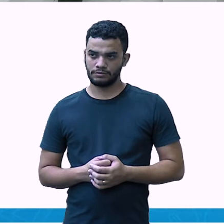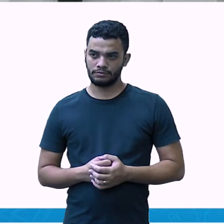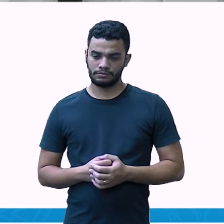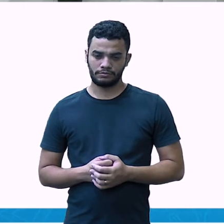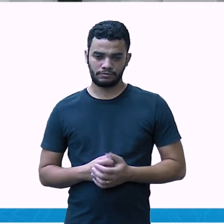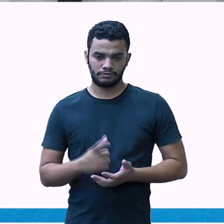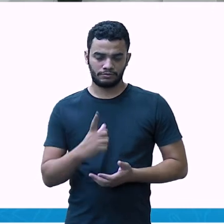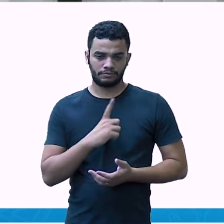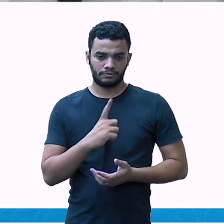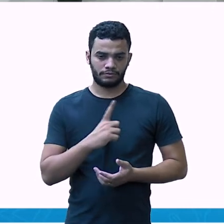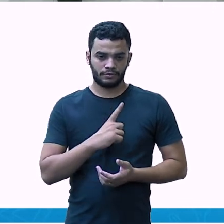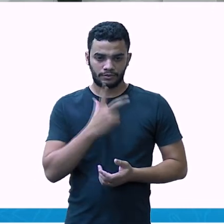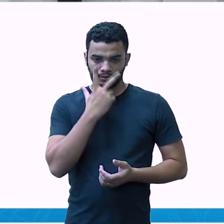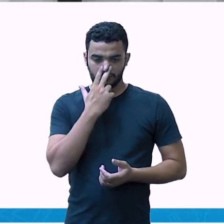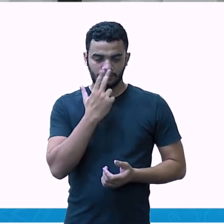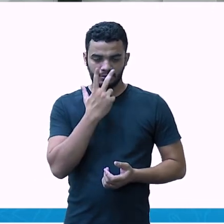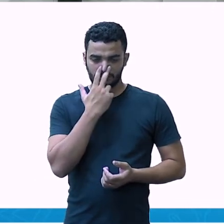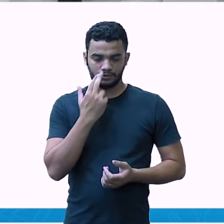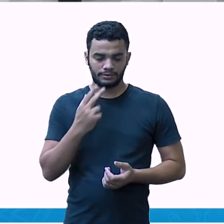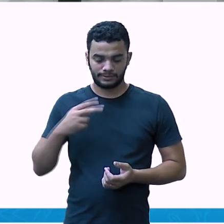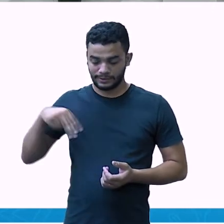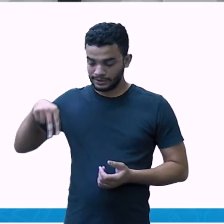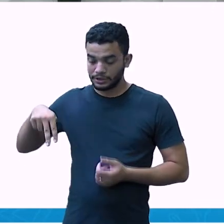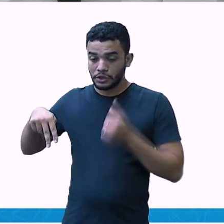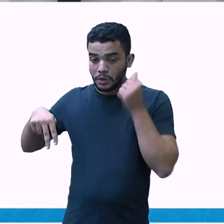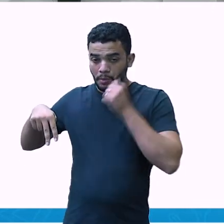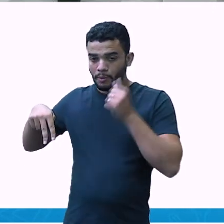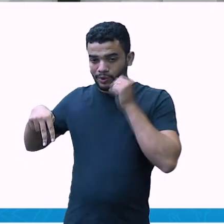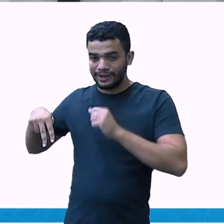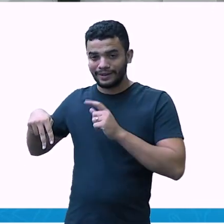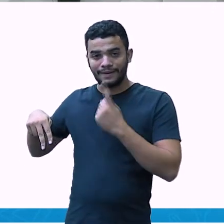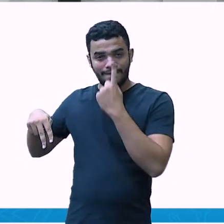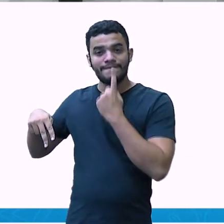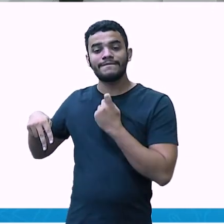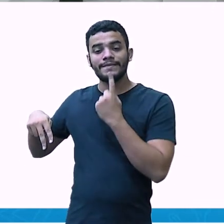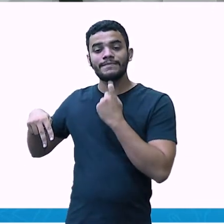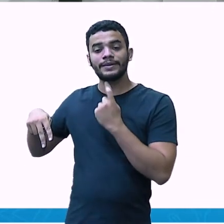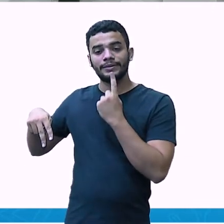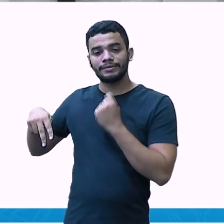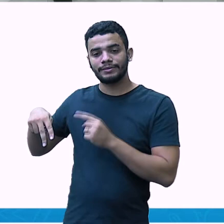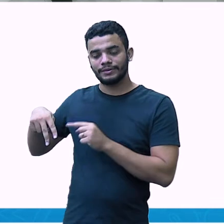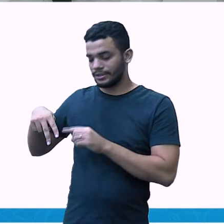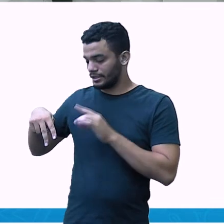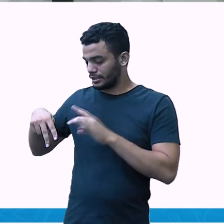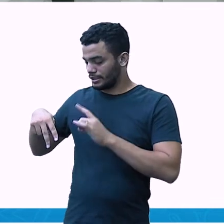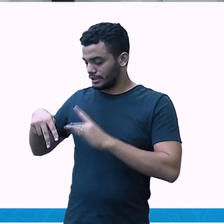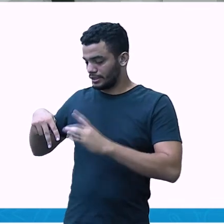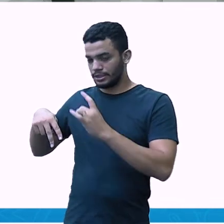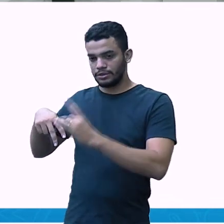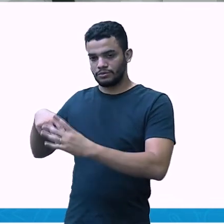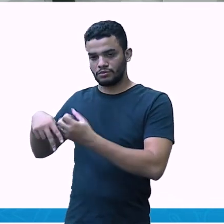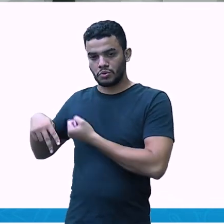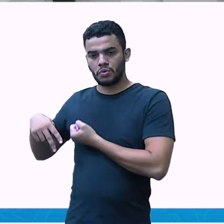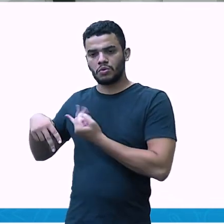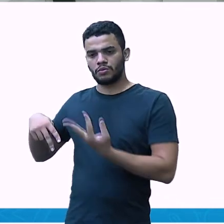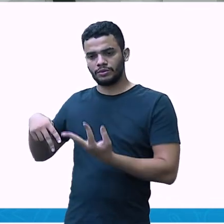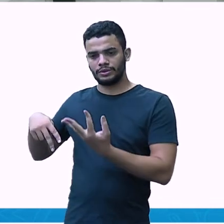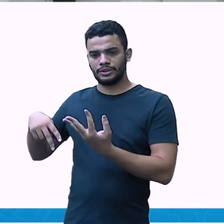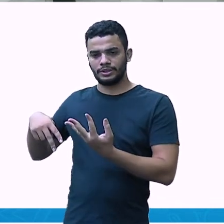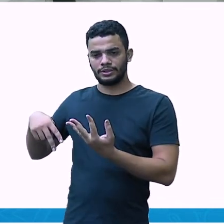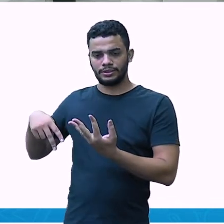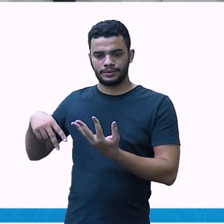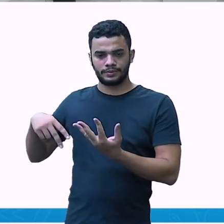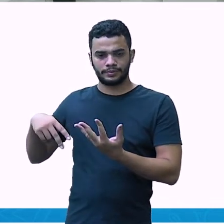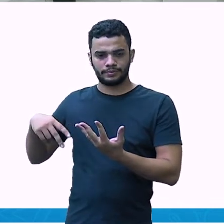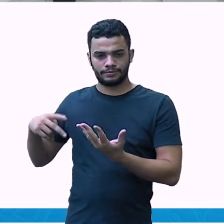5, 6, 7, 8. Eu tenho 8 meninos mais a metade. Então, nós vamos ter 11 vezes